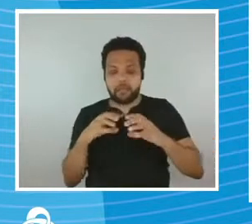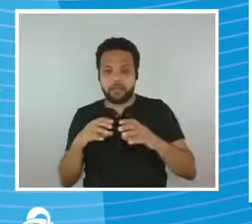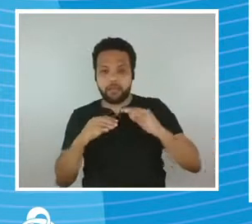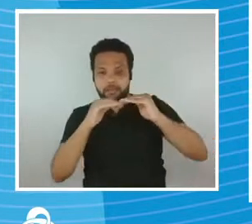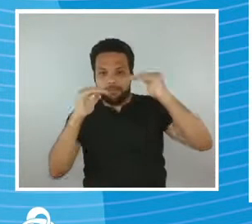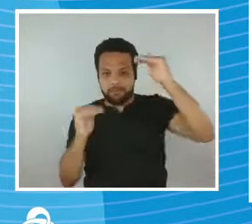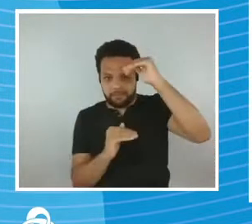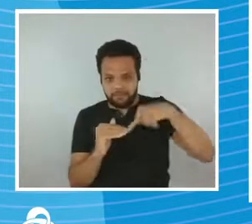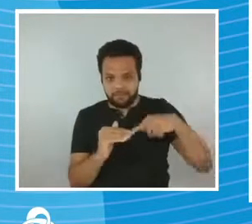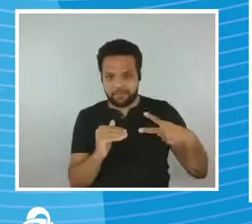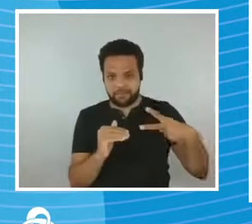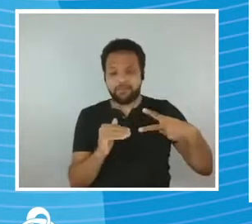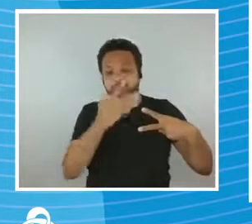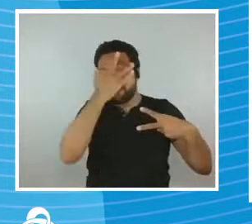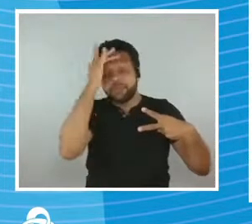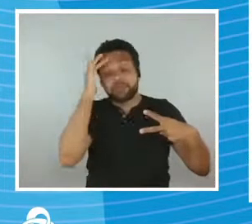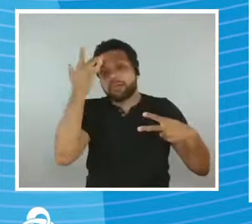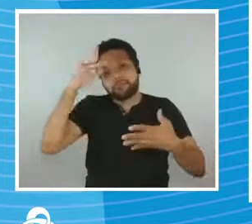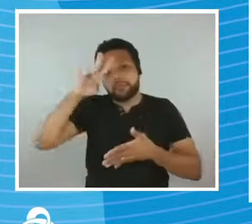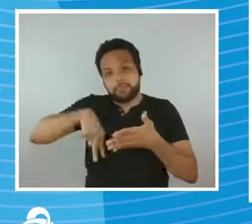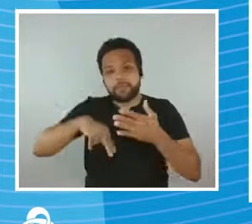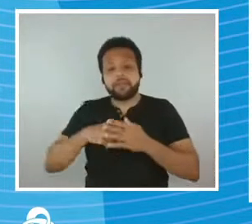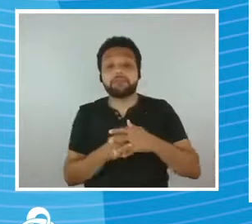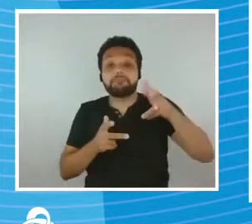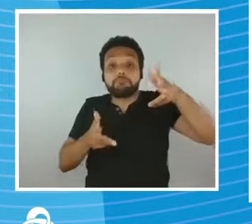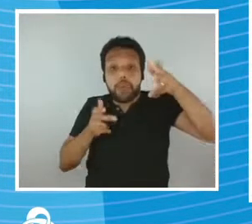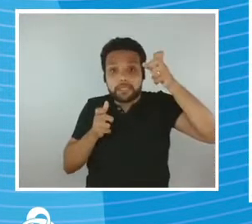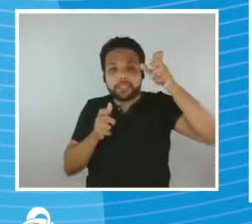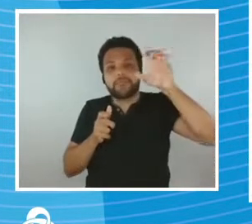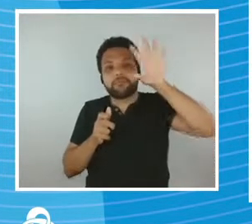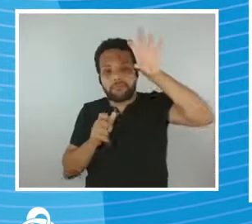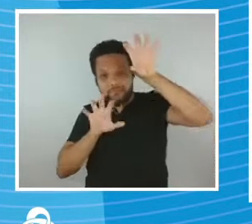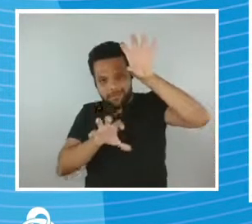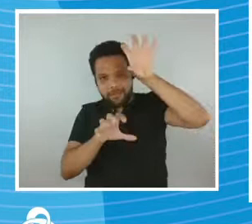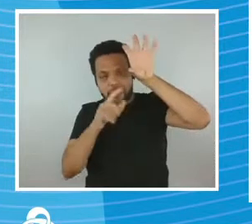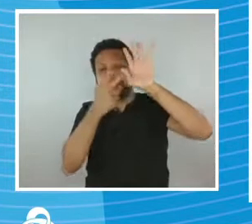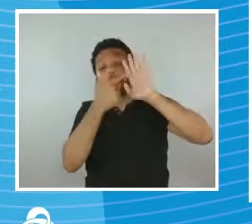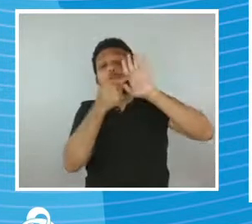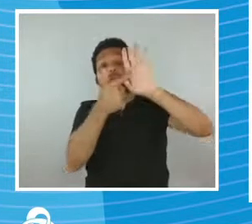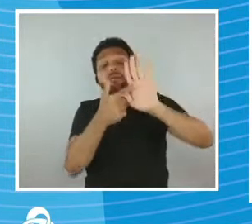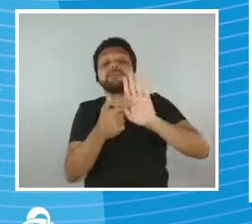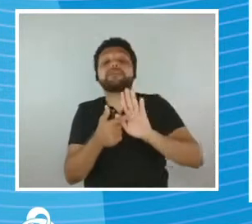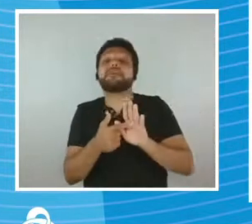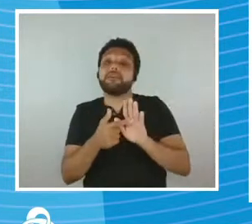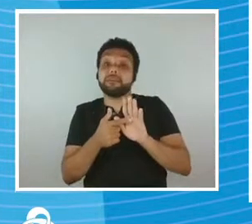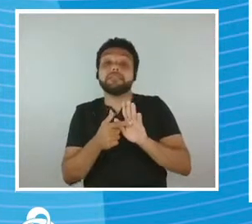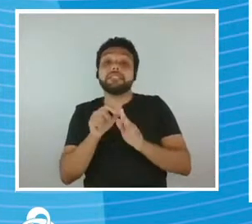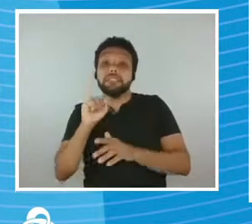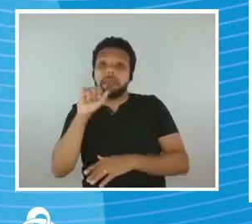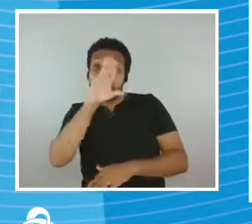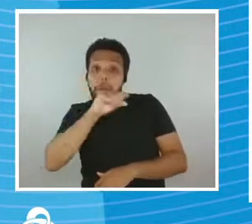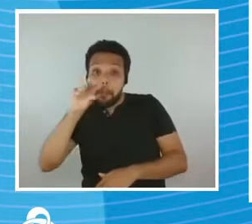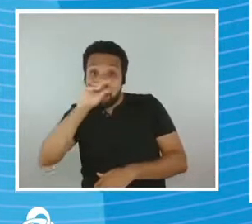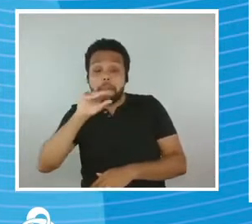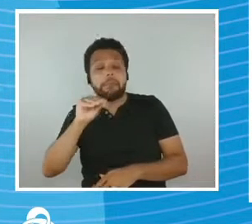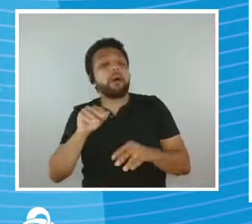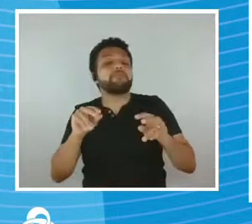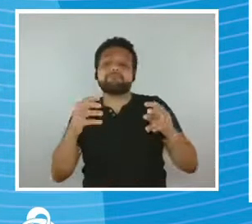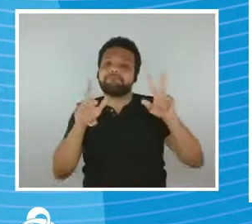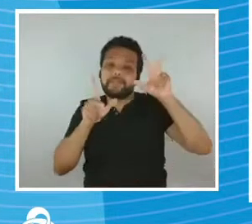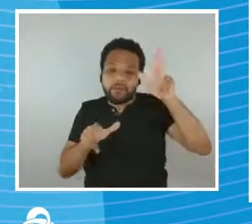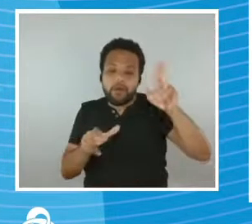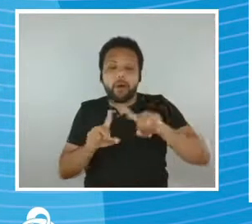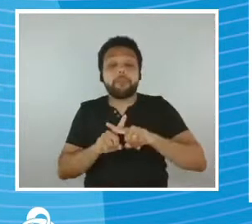igual para as palavras faladas e para esse estímulo geométrico, mas os analfabetos respondem